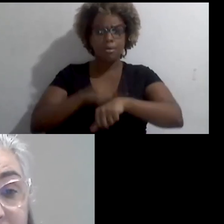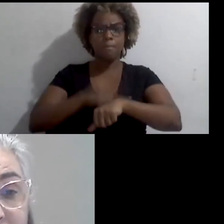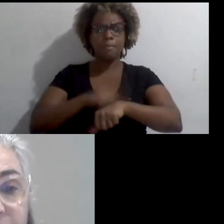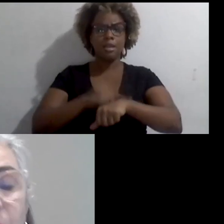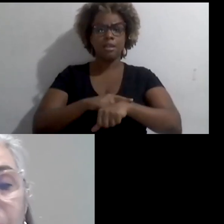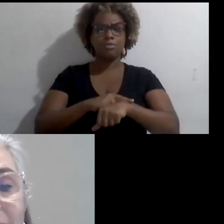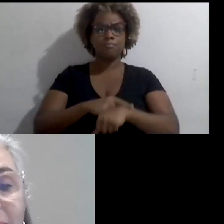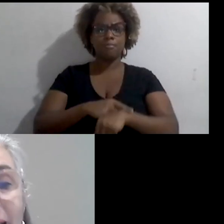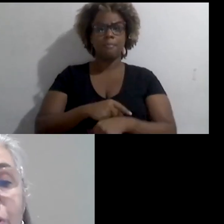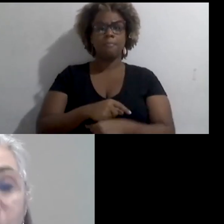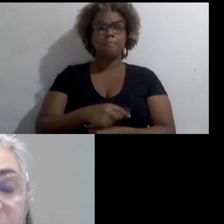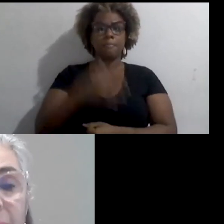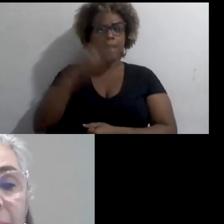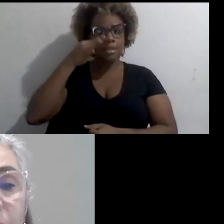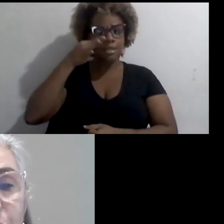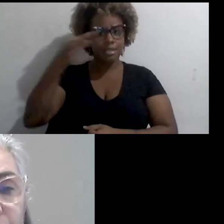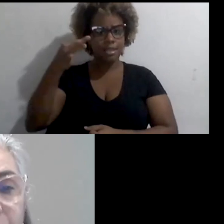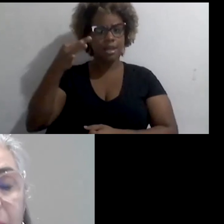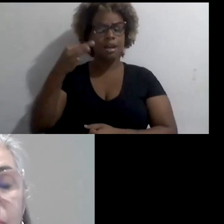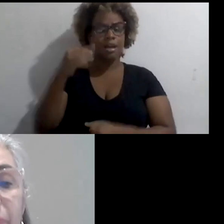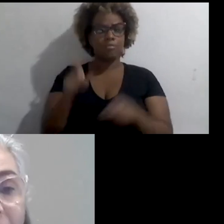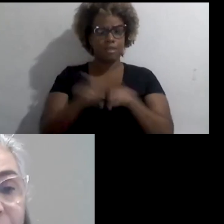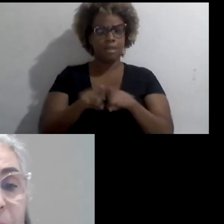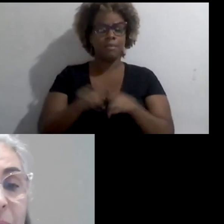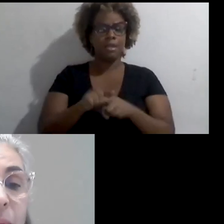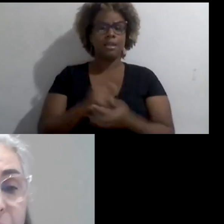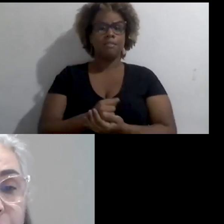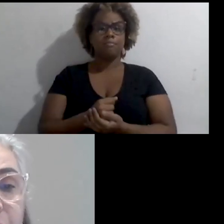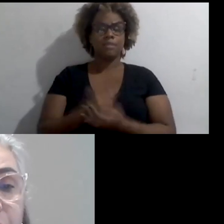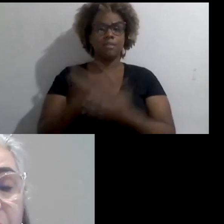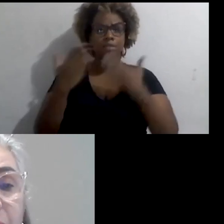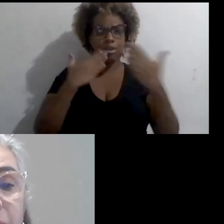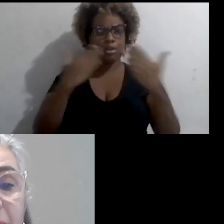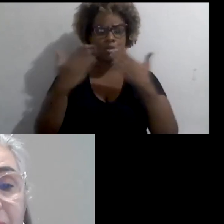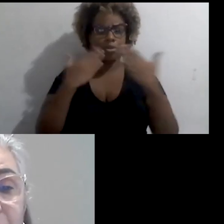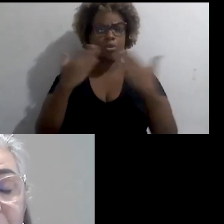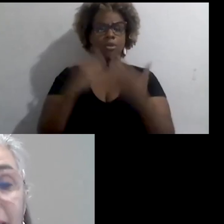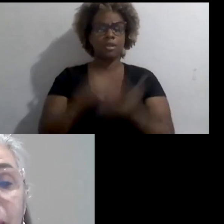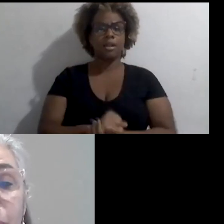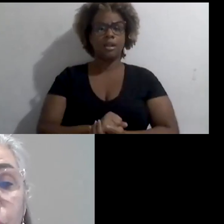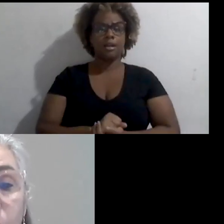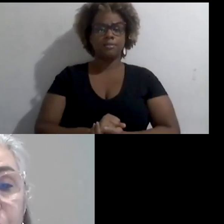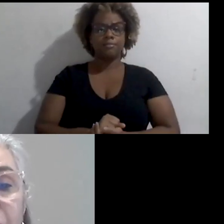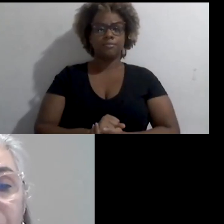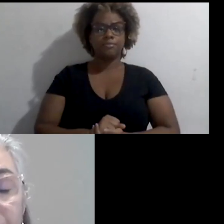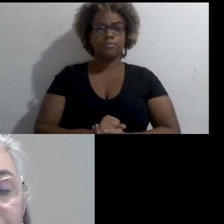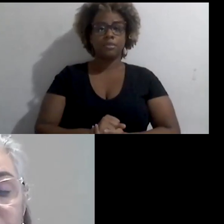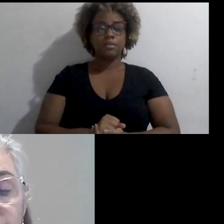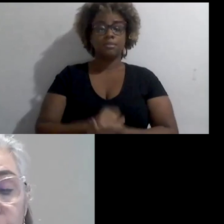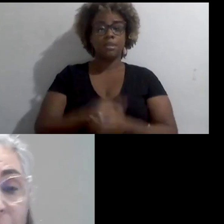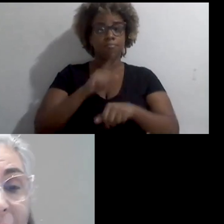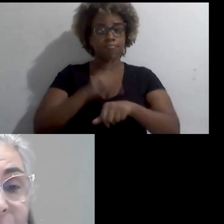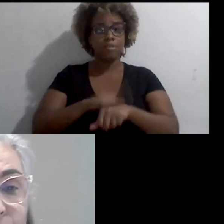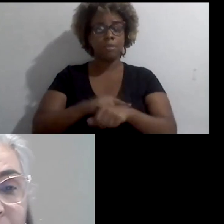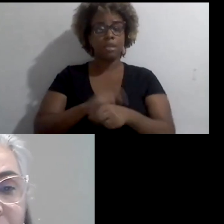mais específico, apesar de concordar com Gica, com Fátima, com Matias, de que a gente ainda está muito longe, a